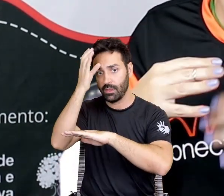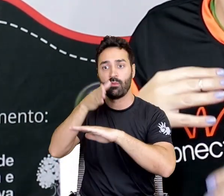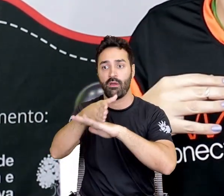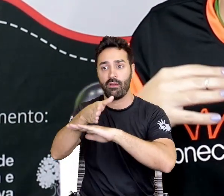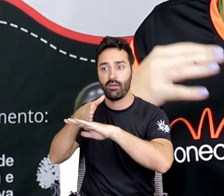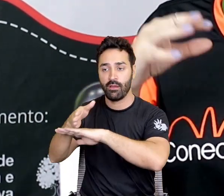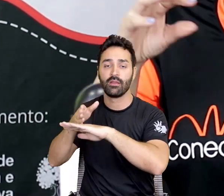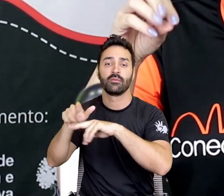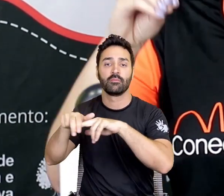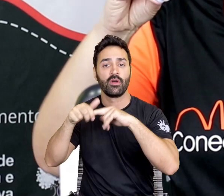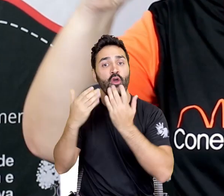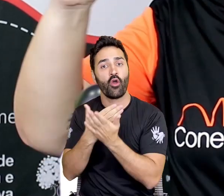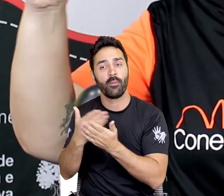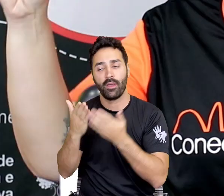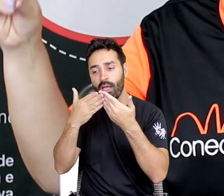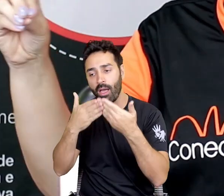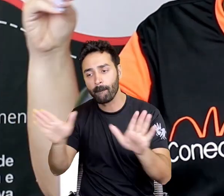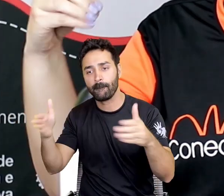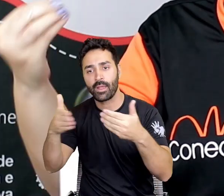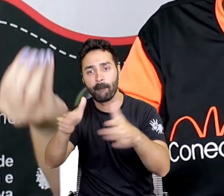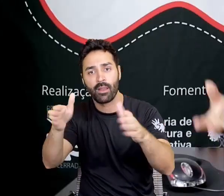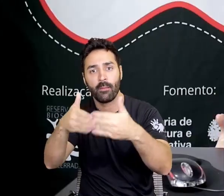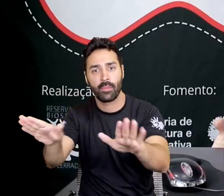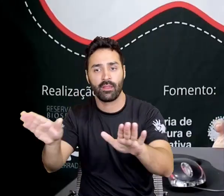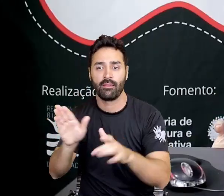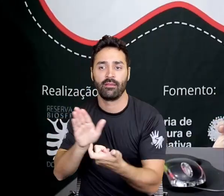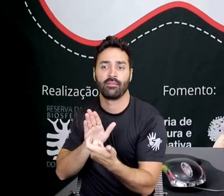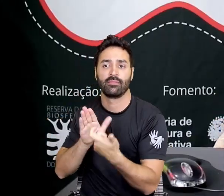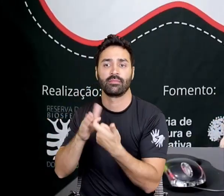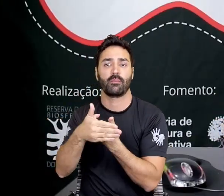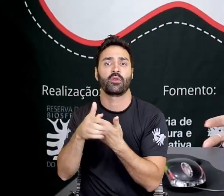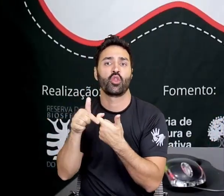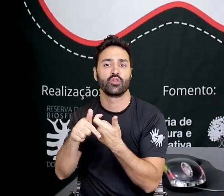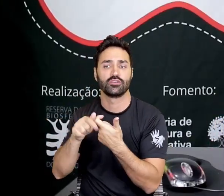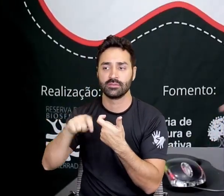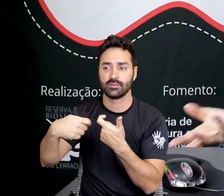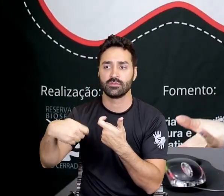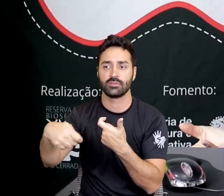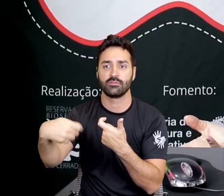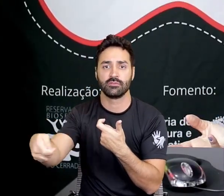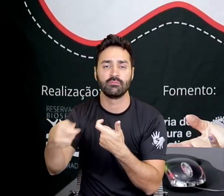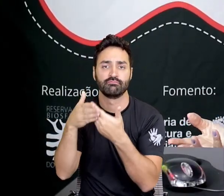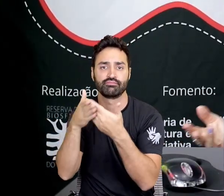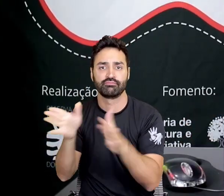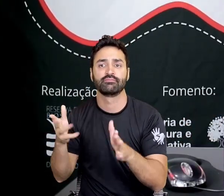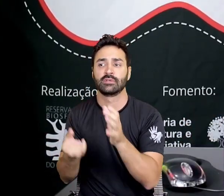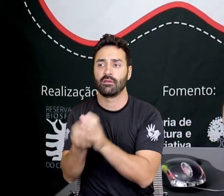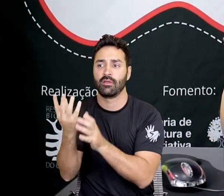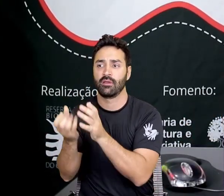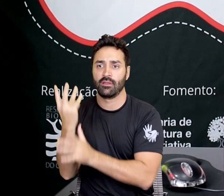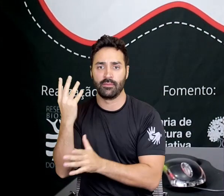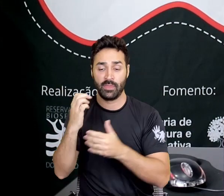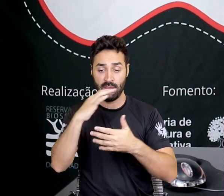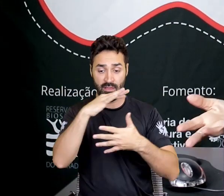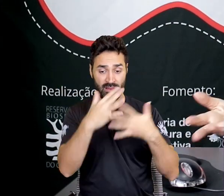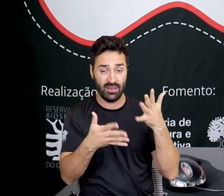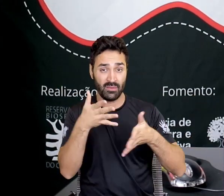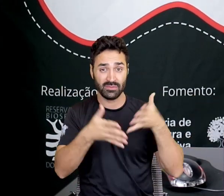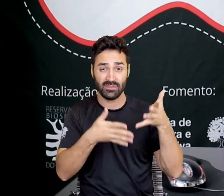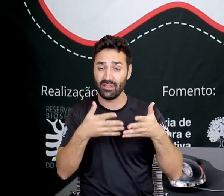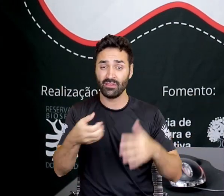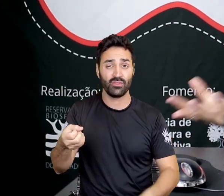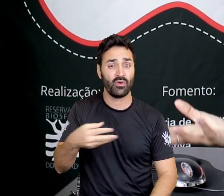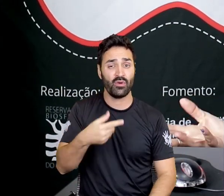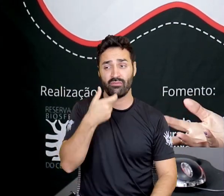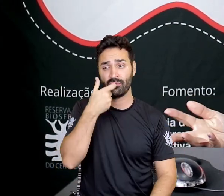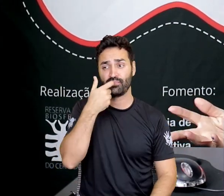esse conhecimento relacionado à terminologia também vai sendo criado. A língua de sinais é uma língua muito nova, ela ainda está, assim como o português,